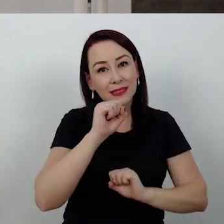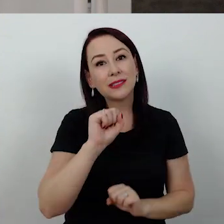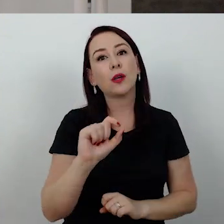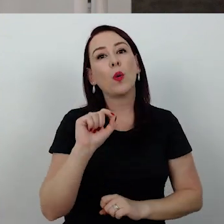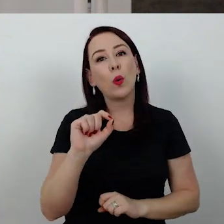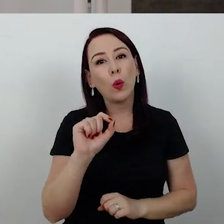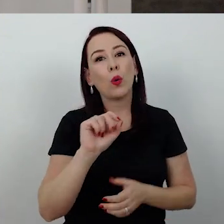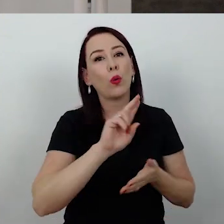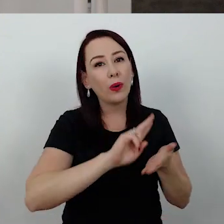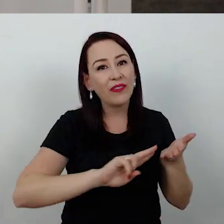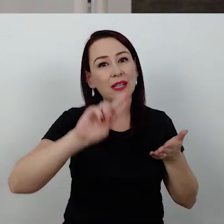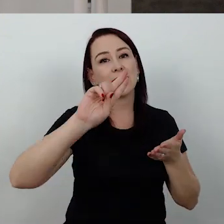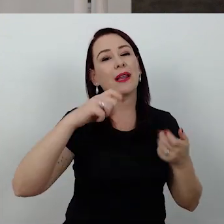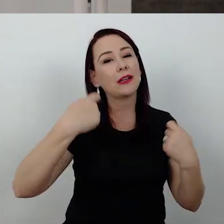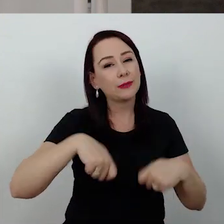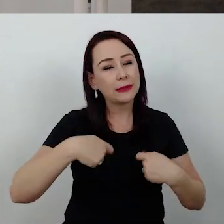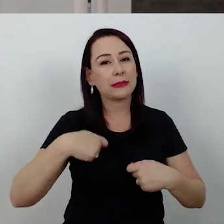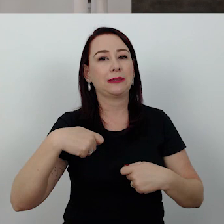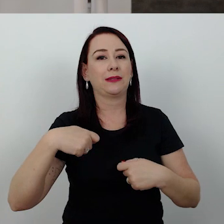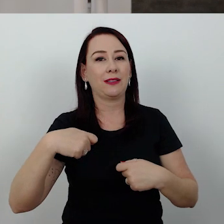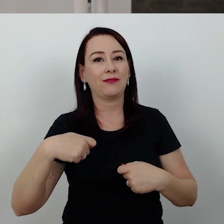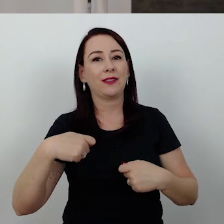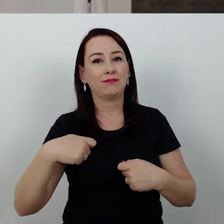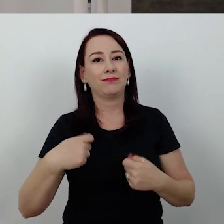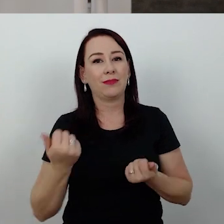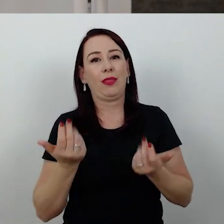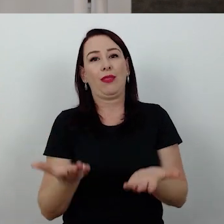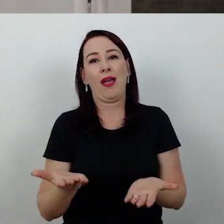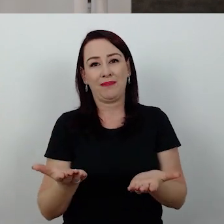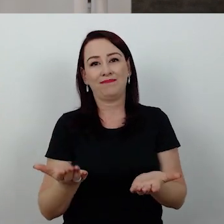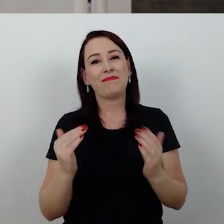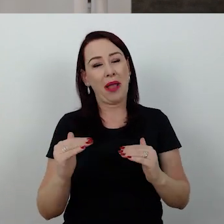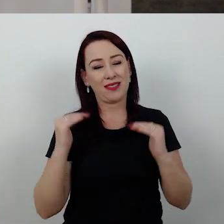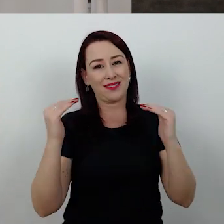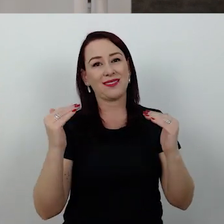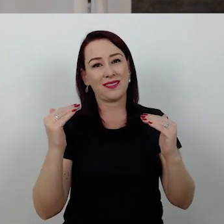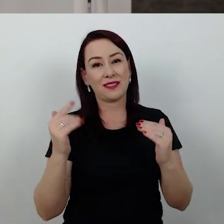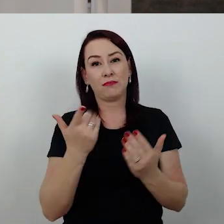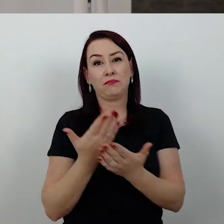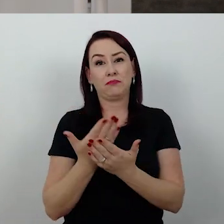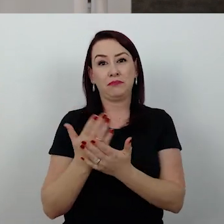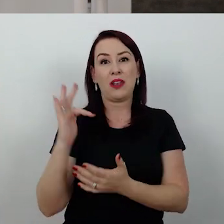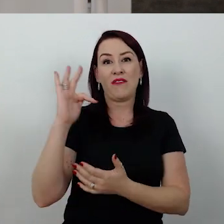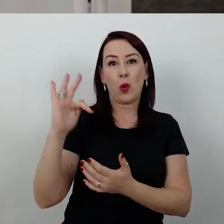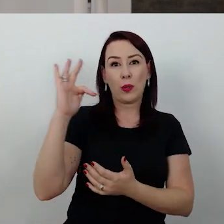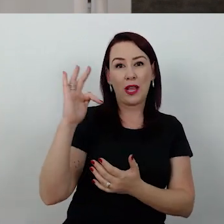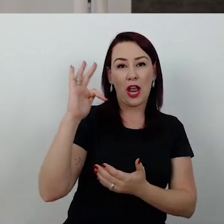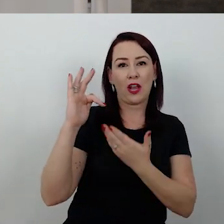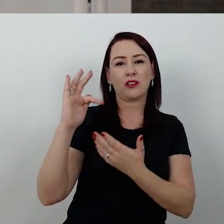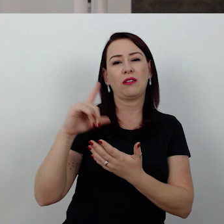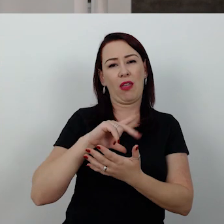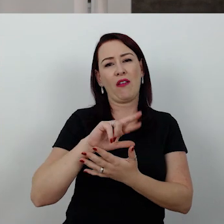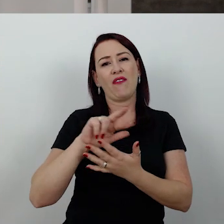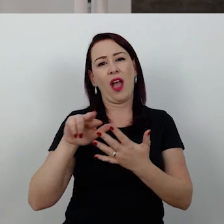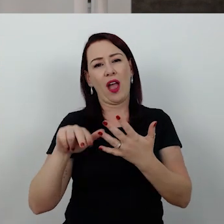as universidades deveriam desenvolver muito mais, né? Então, você faz uma faculdade ali em